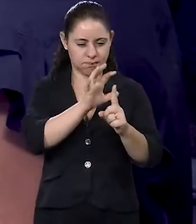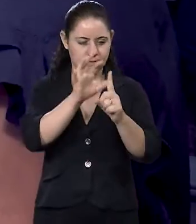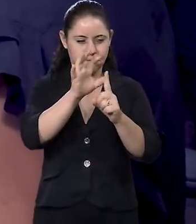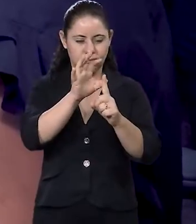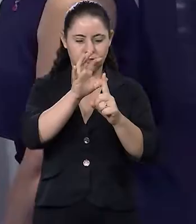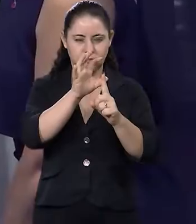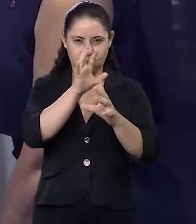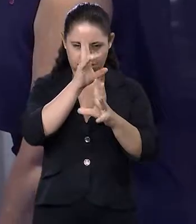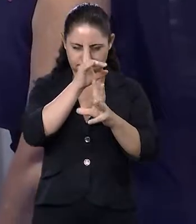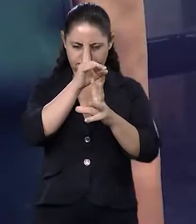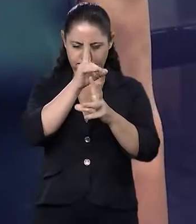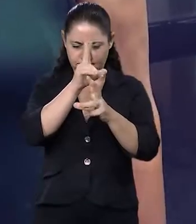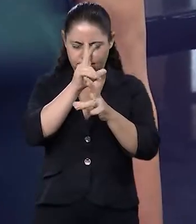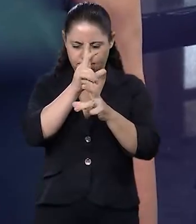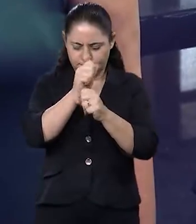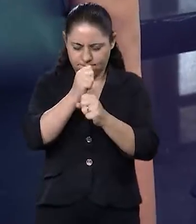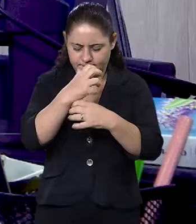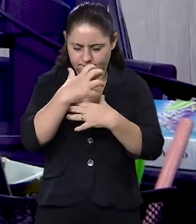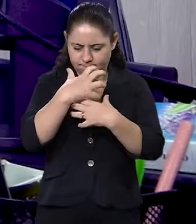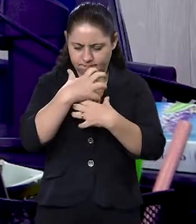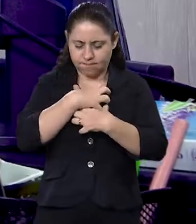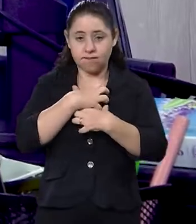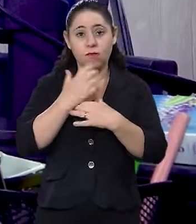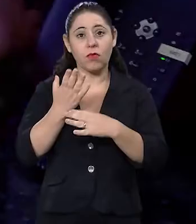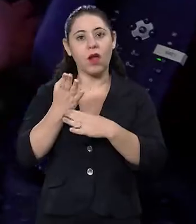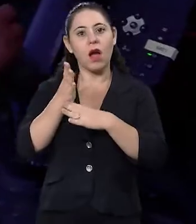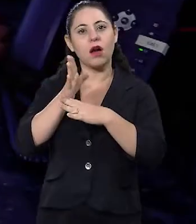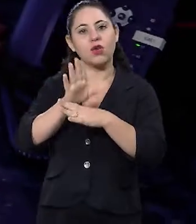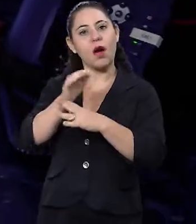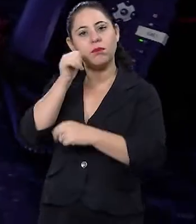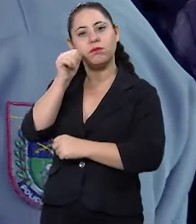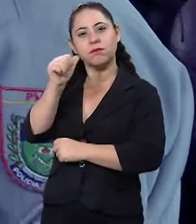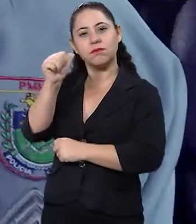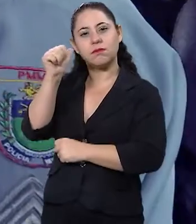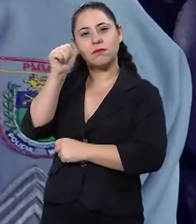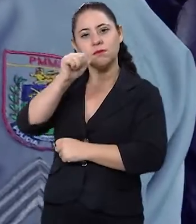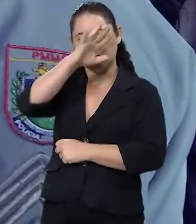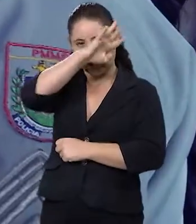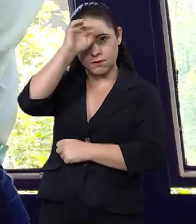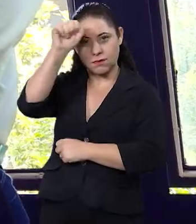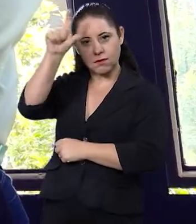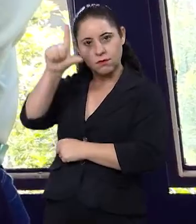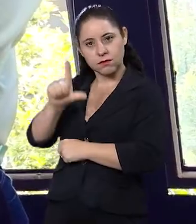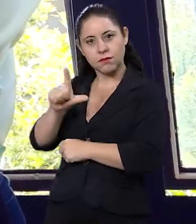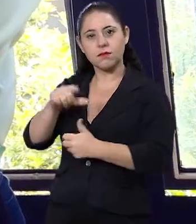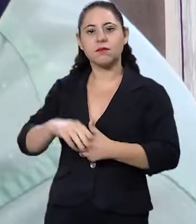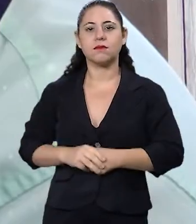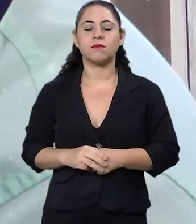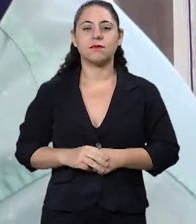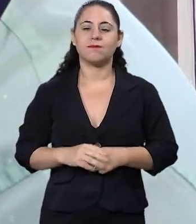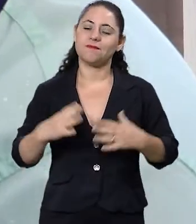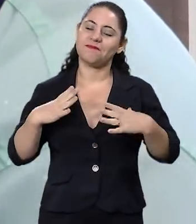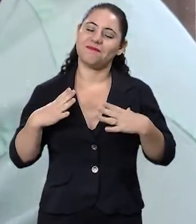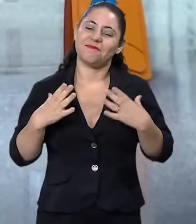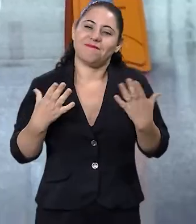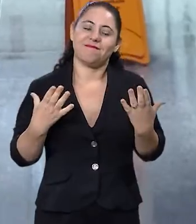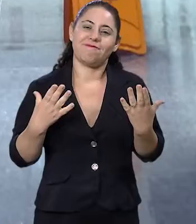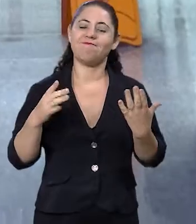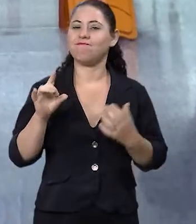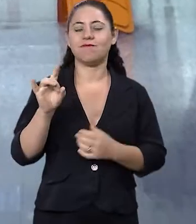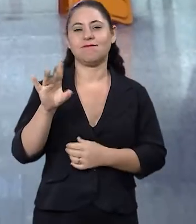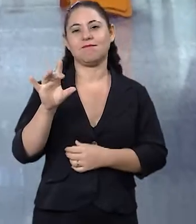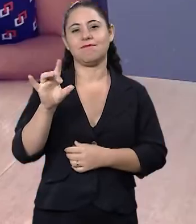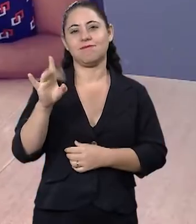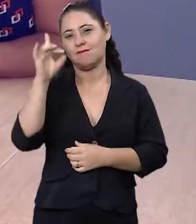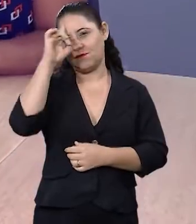Tributo à força, resiliência e contribuições das mulheres sul-mato-grossenses.